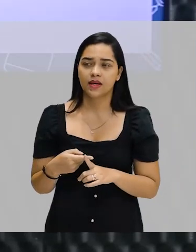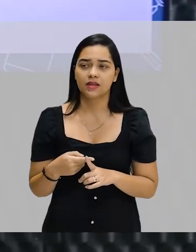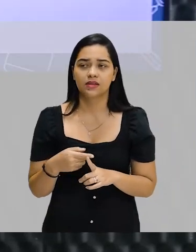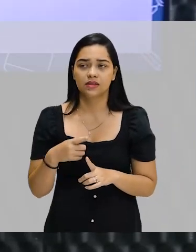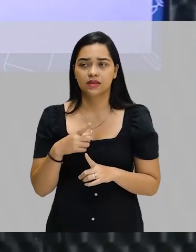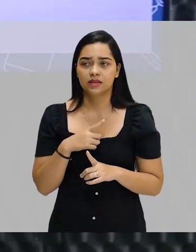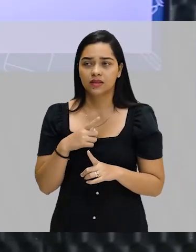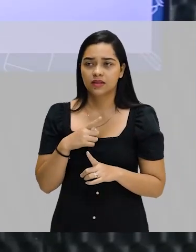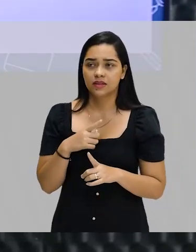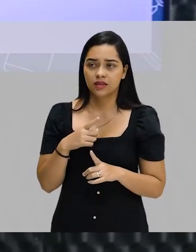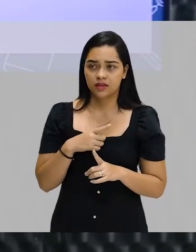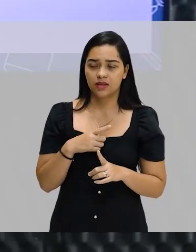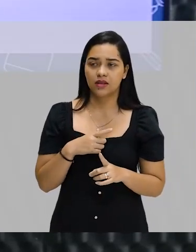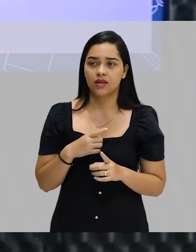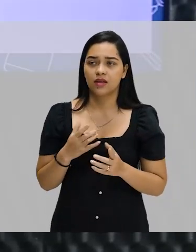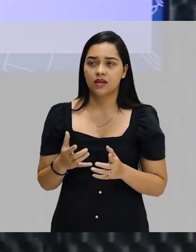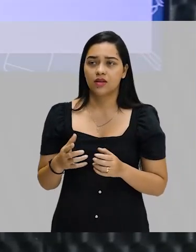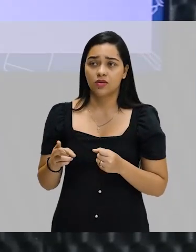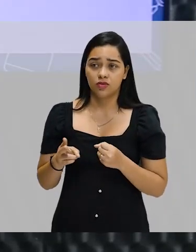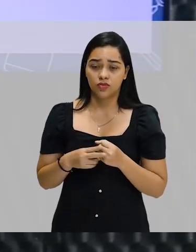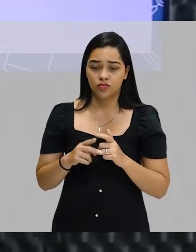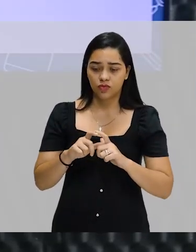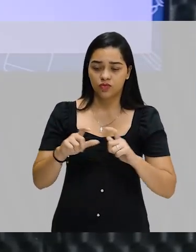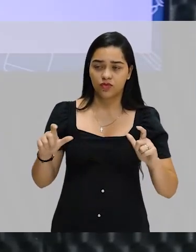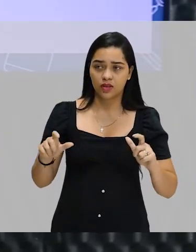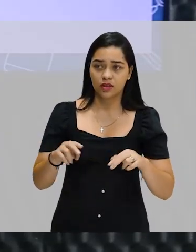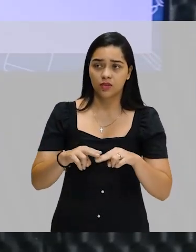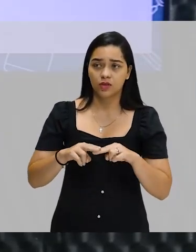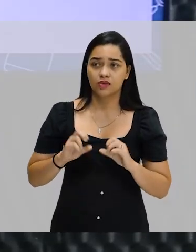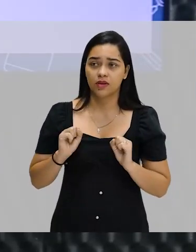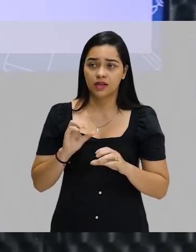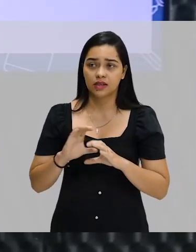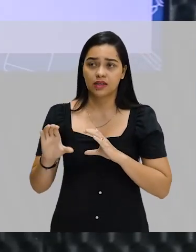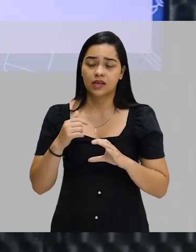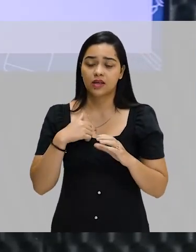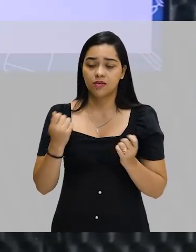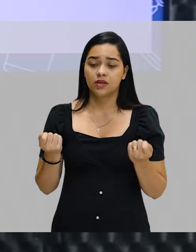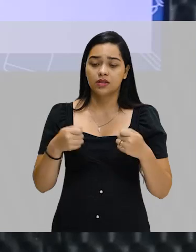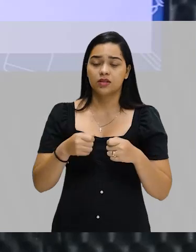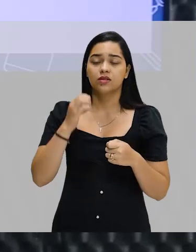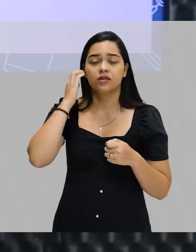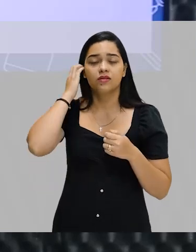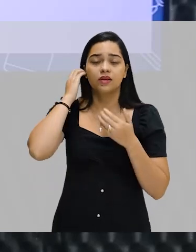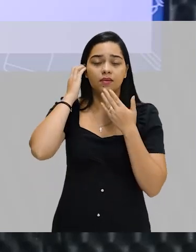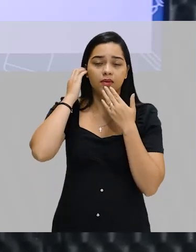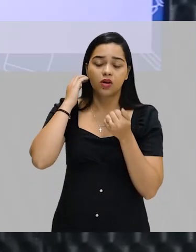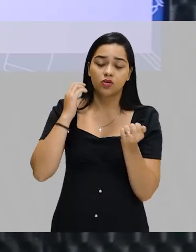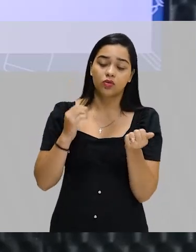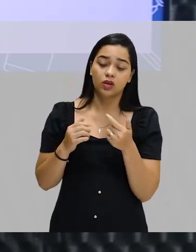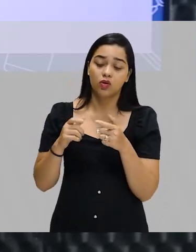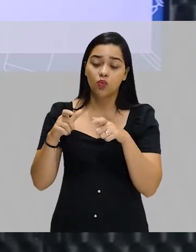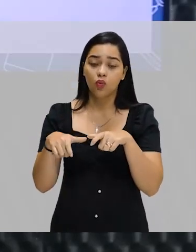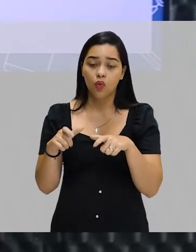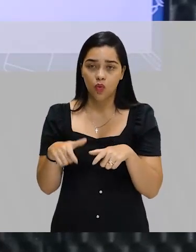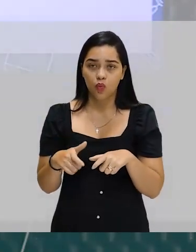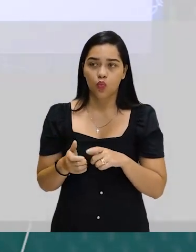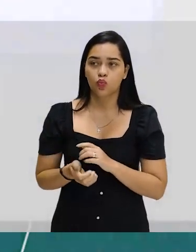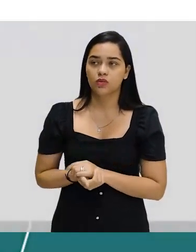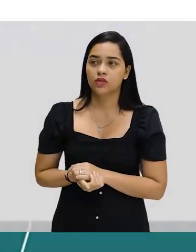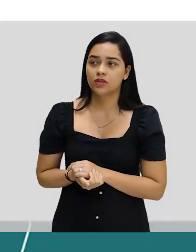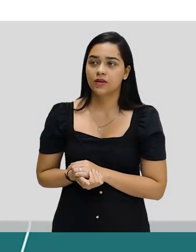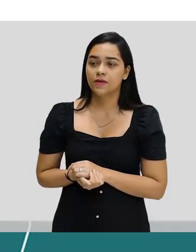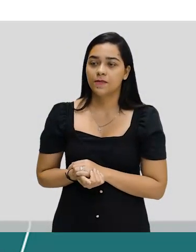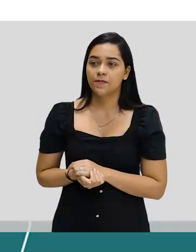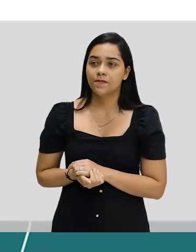cabe no verso. Então, para cantar, eu preciso colocar o aonde, fica melhor do que o onde, a sonoridade,